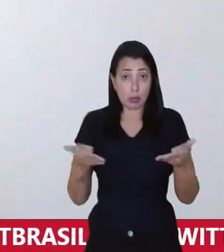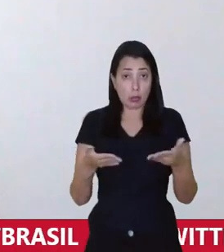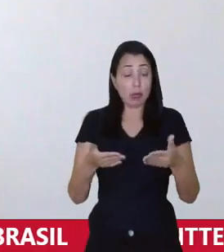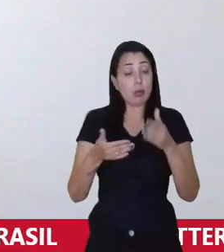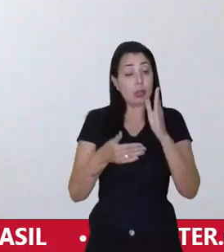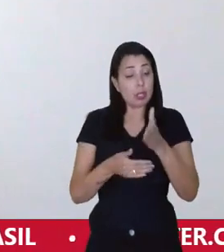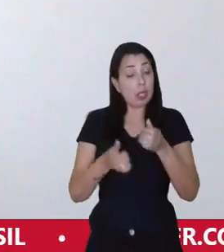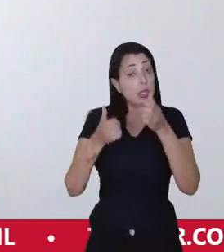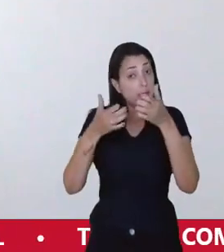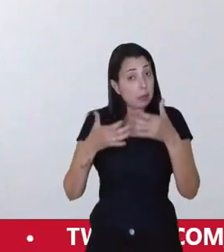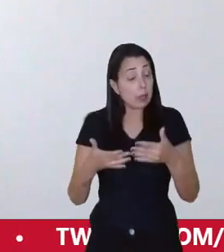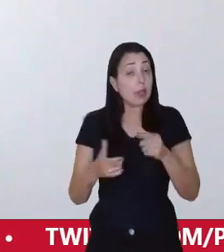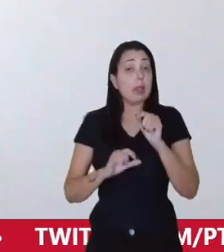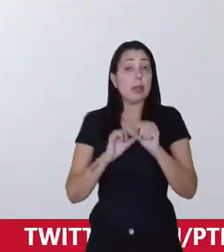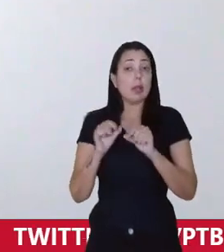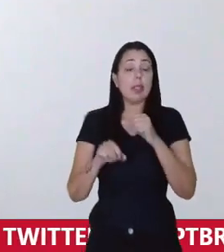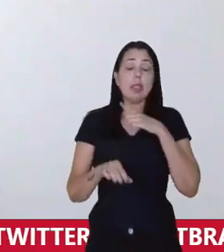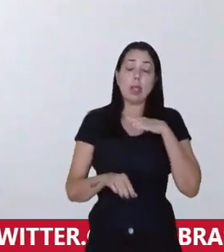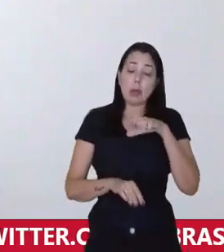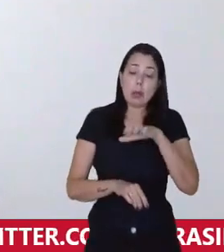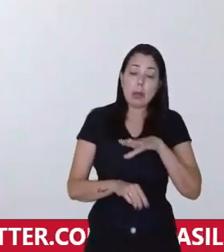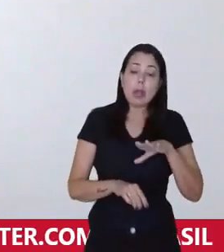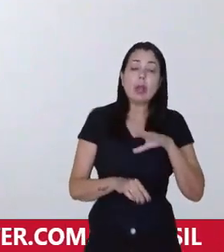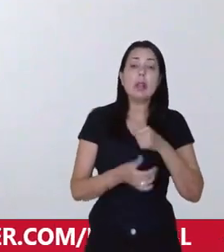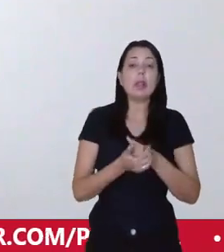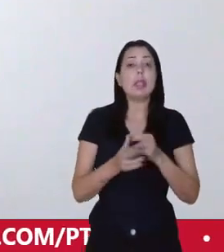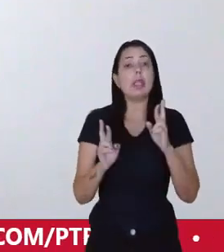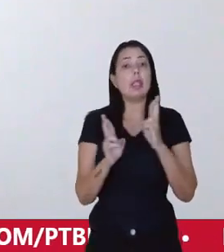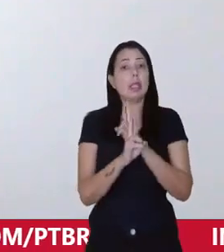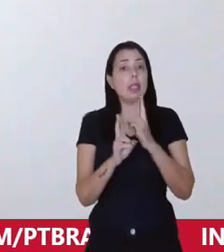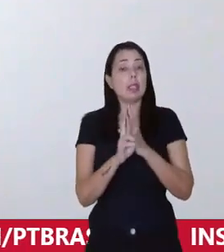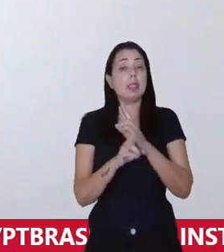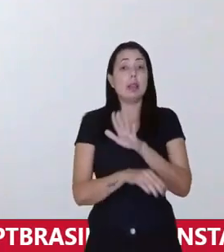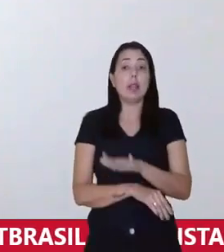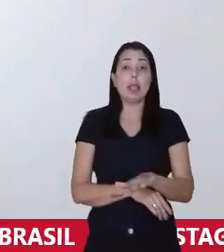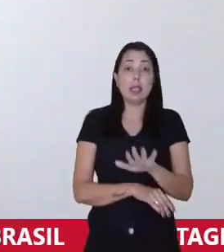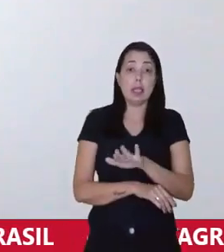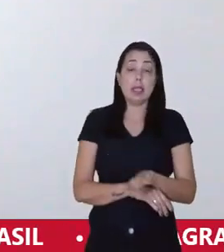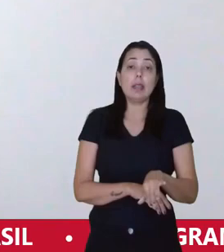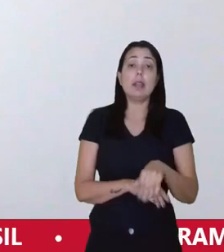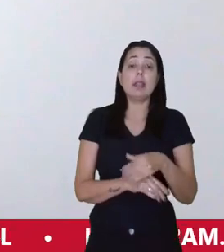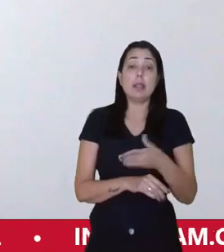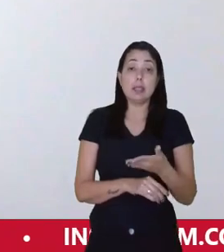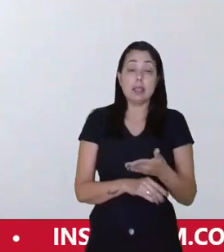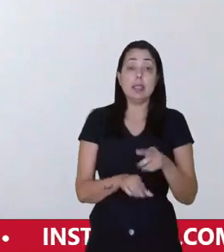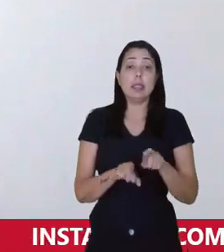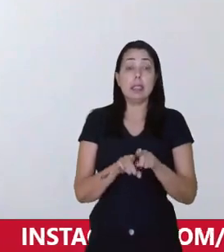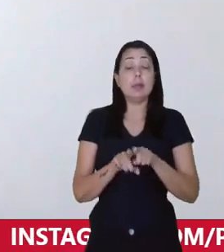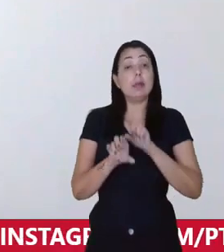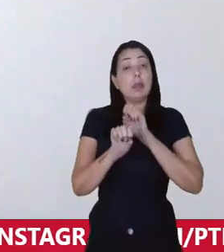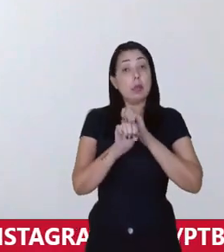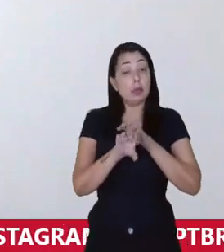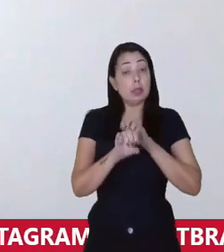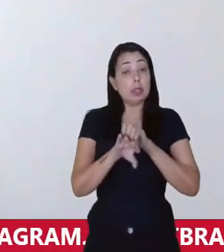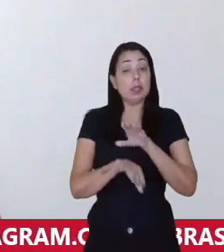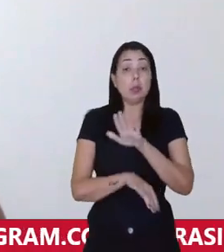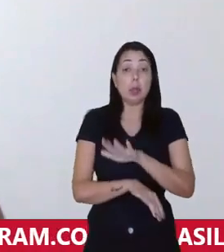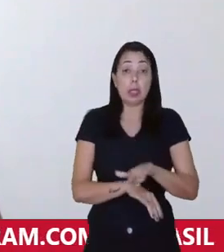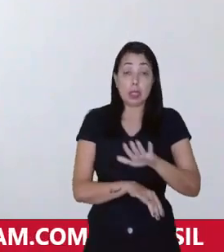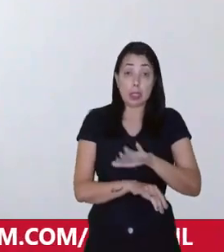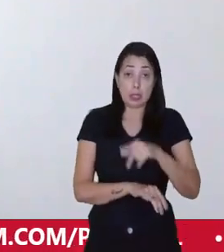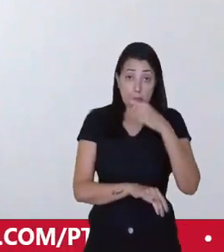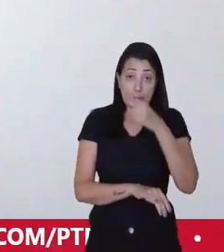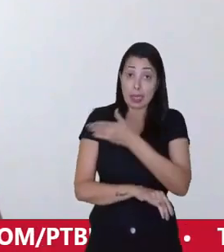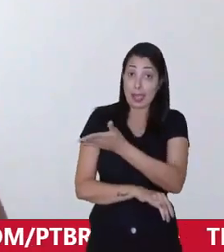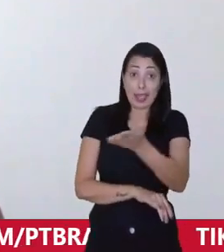que tem um campo epistemológico em relação à criança e à infância e à educação infantil para